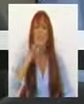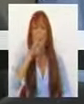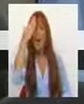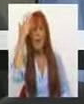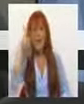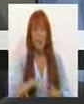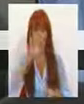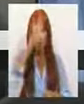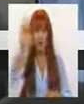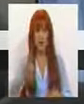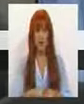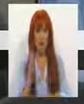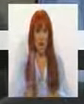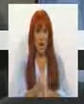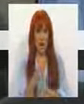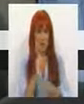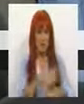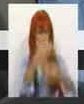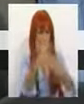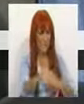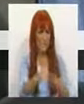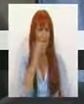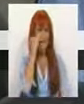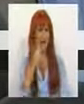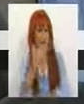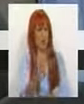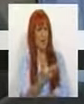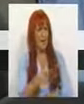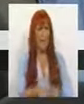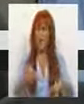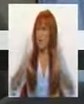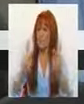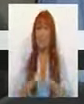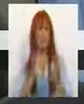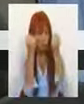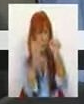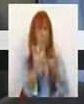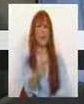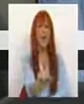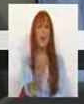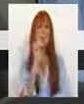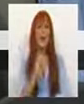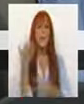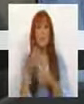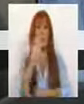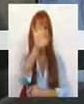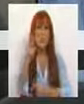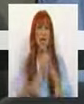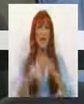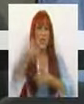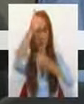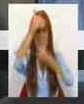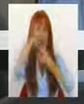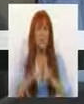que em países onde persistem limitações graves aos direitos e à liberdade e à autonomia das mulheres, por exemplo, em alguns países